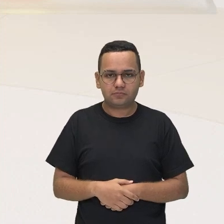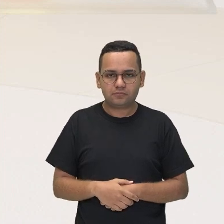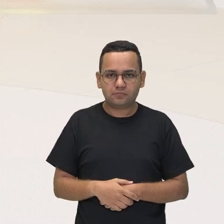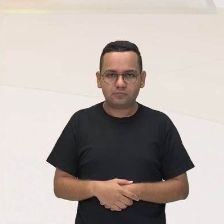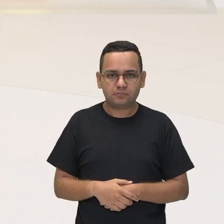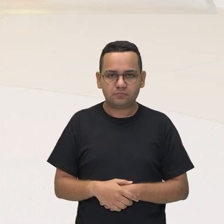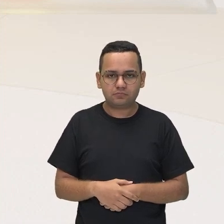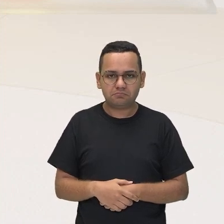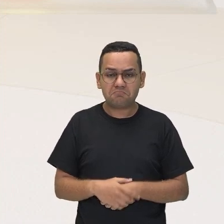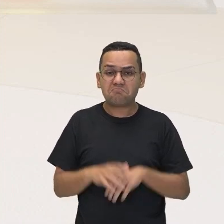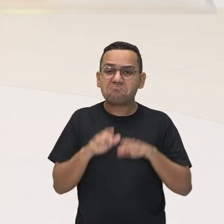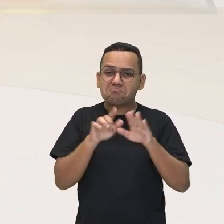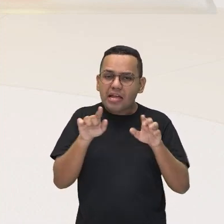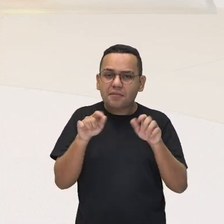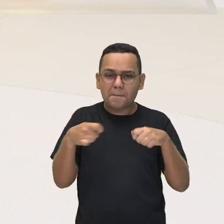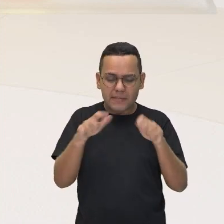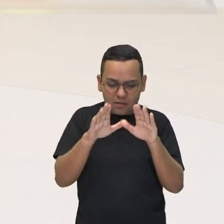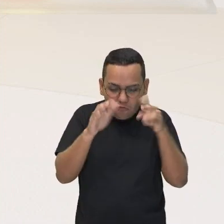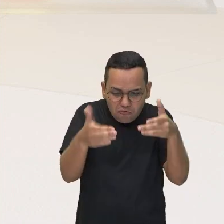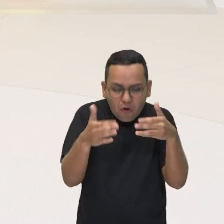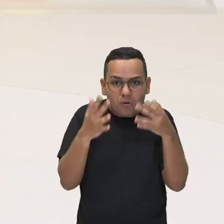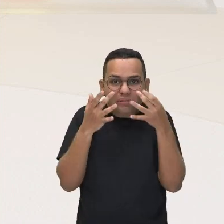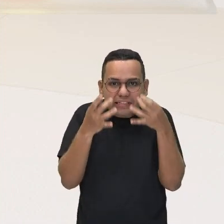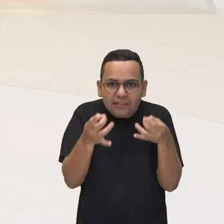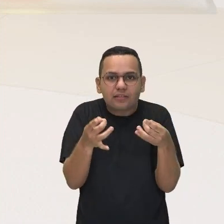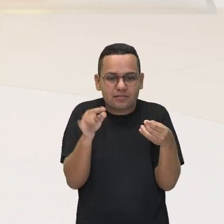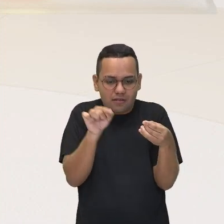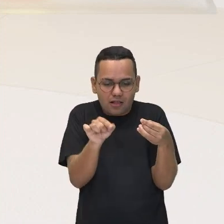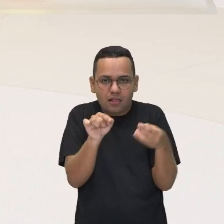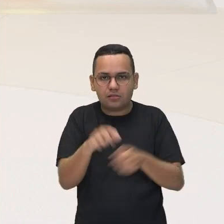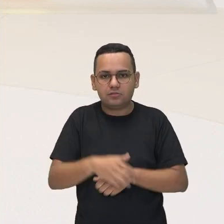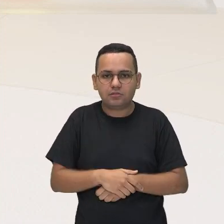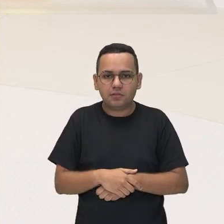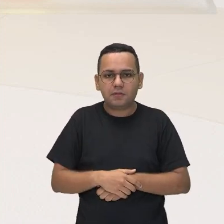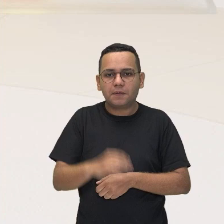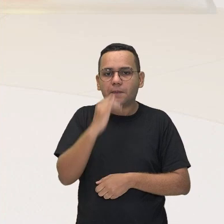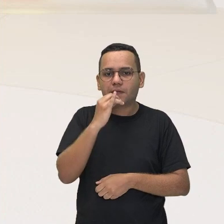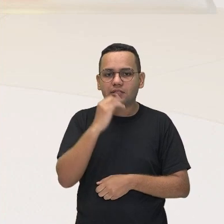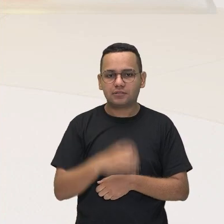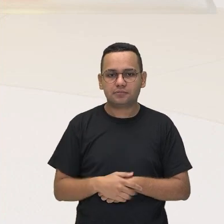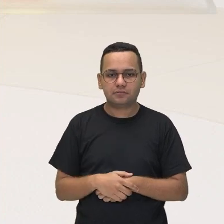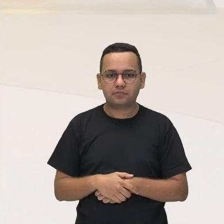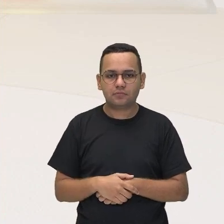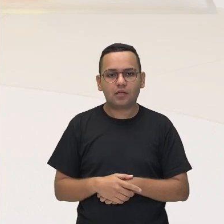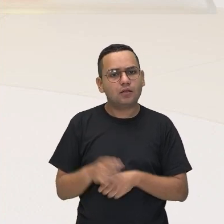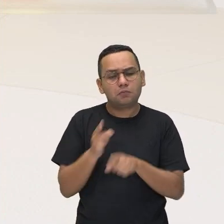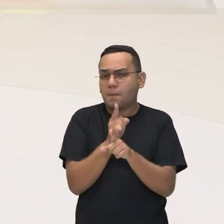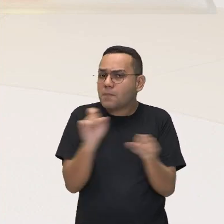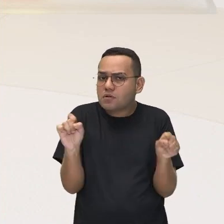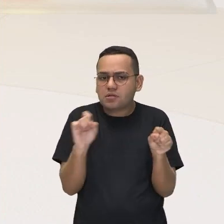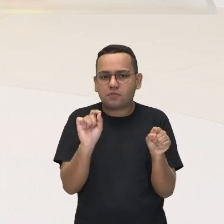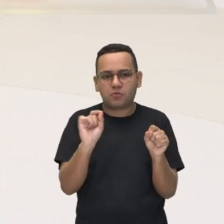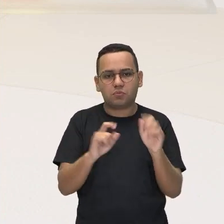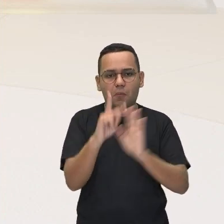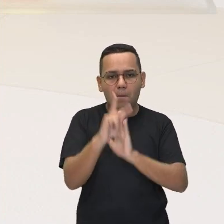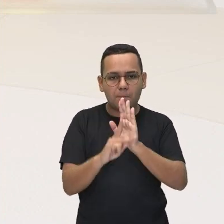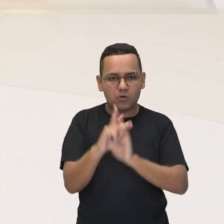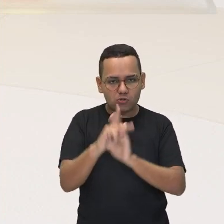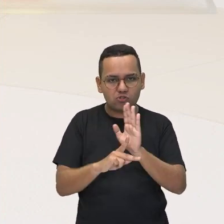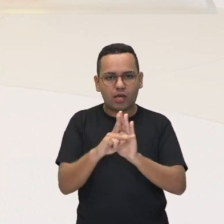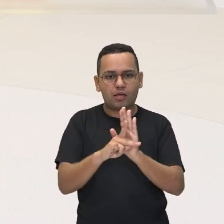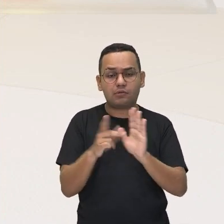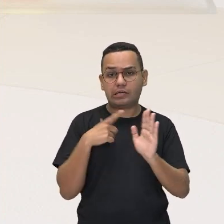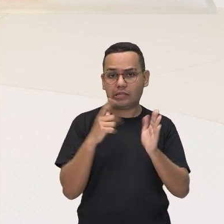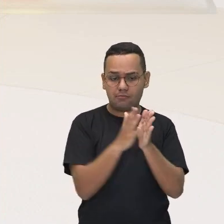foco muito bem delimitado. Não é possível caminhar na direção de um projeto de longo prazo se a